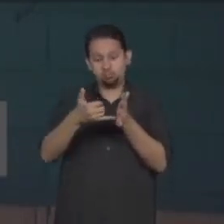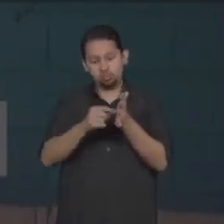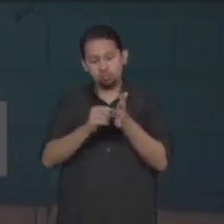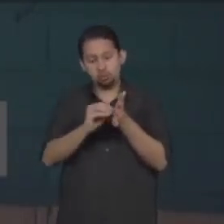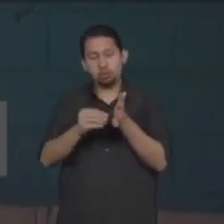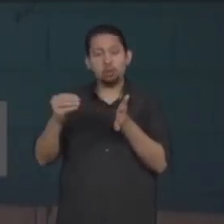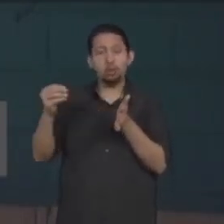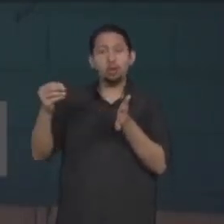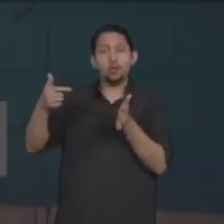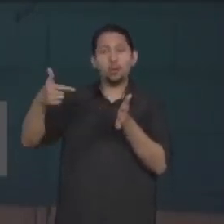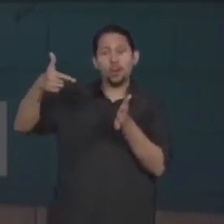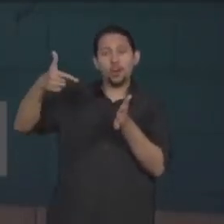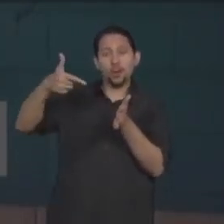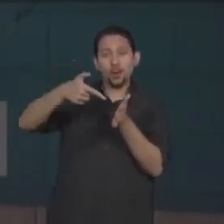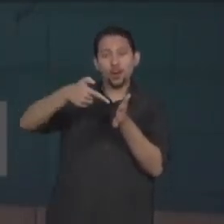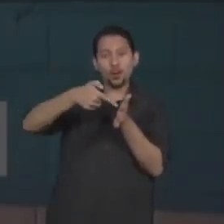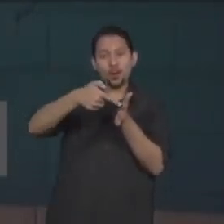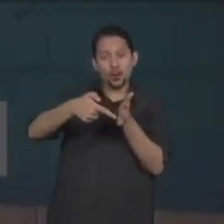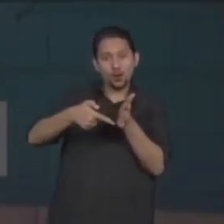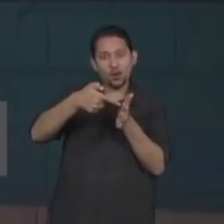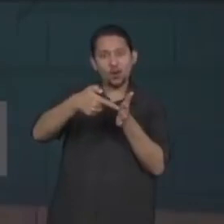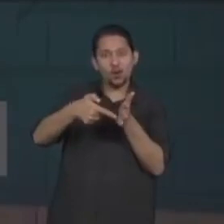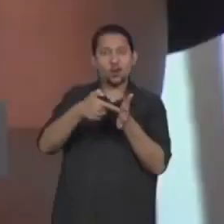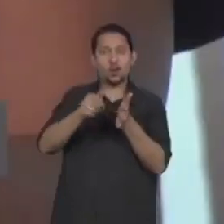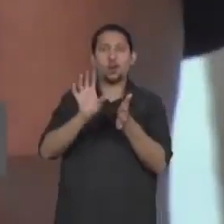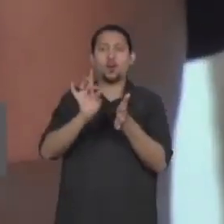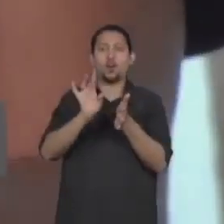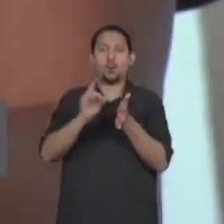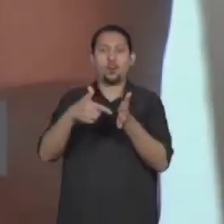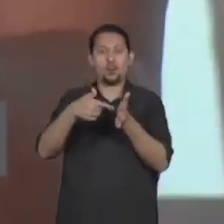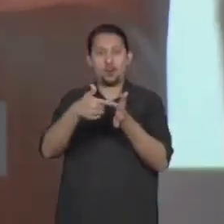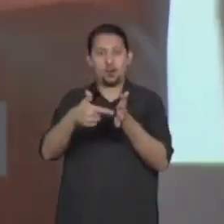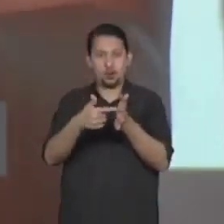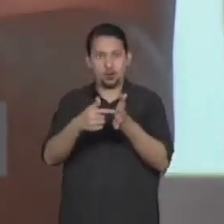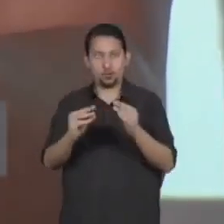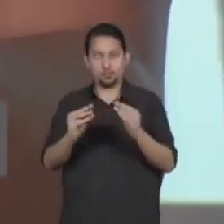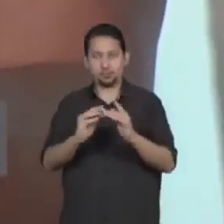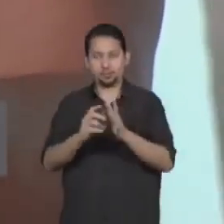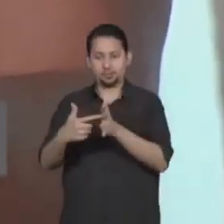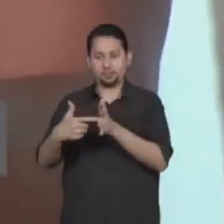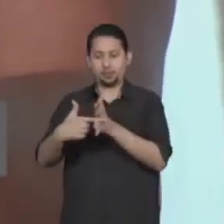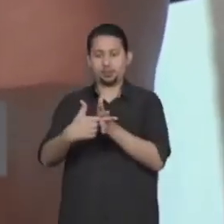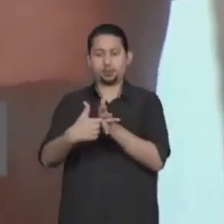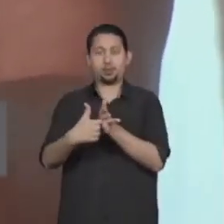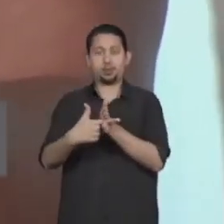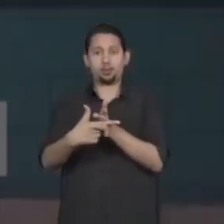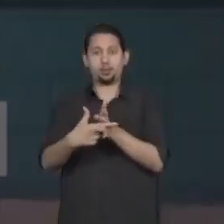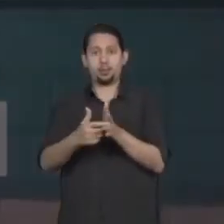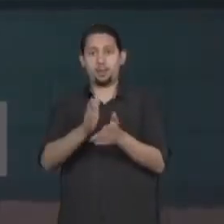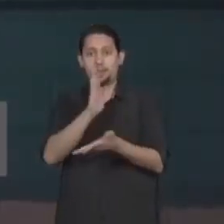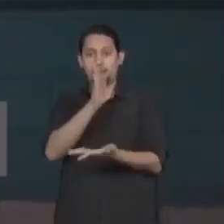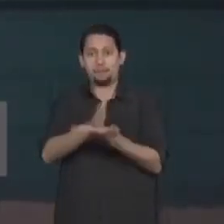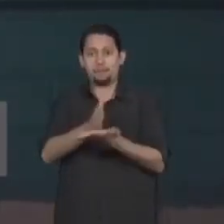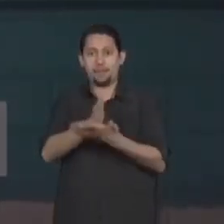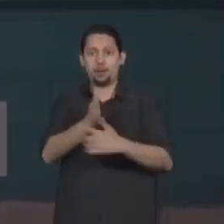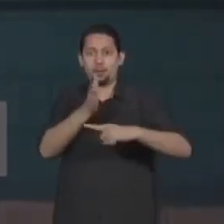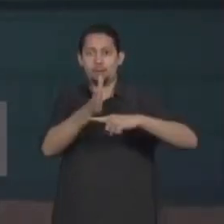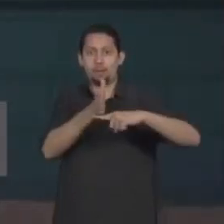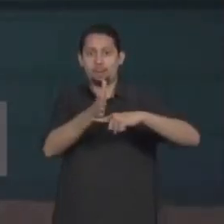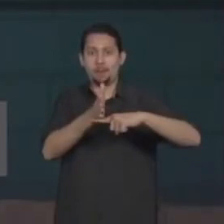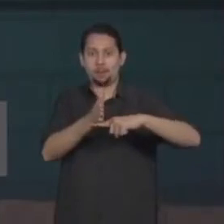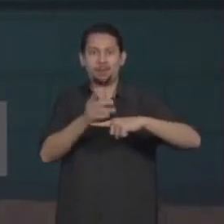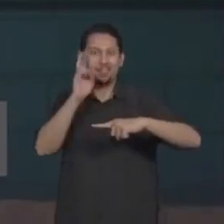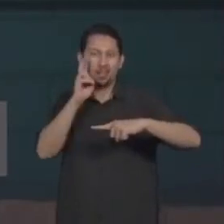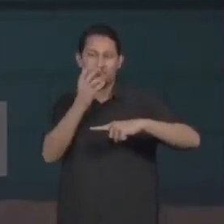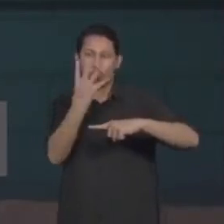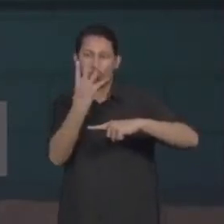naquela marcação central que eu fiz com vocês. Eu vou posicionar ela na posição central. Lembra lá do